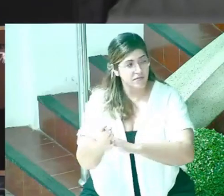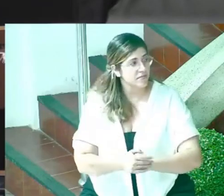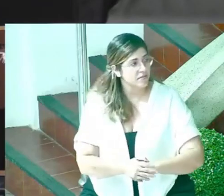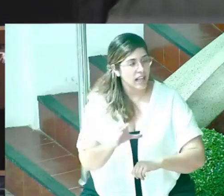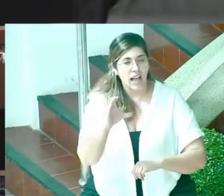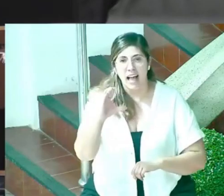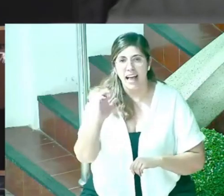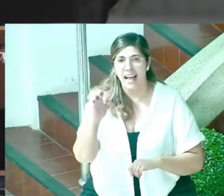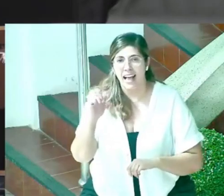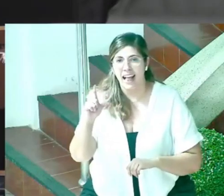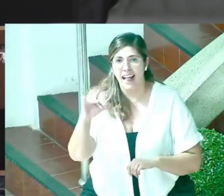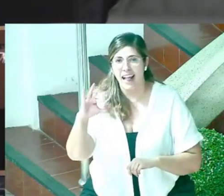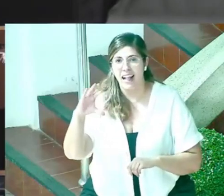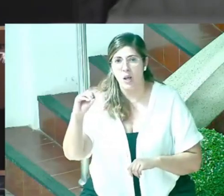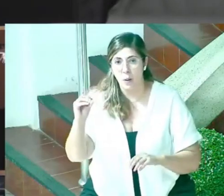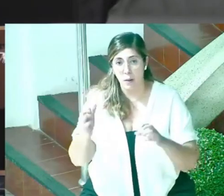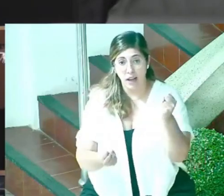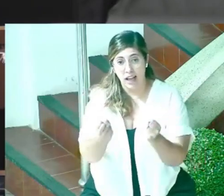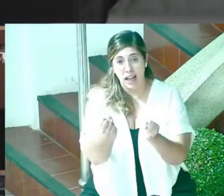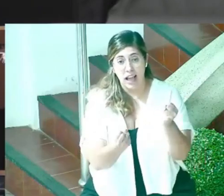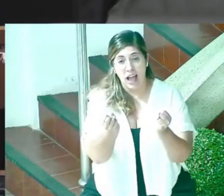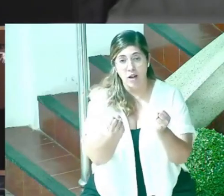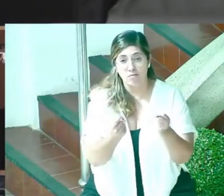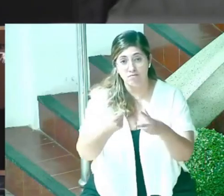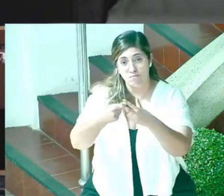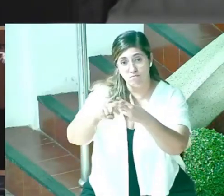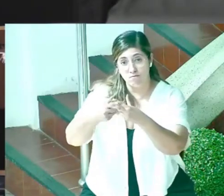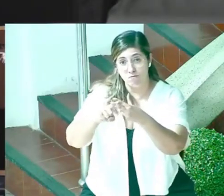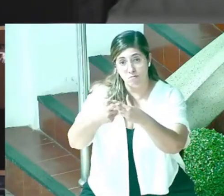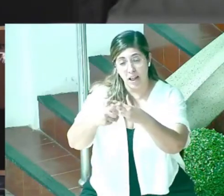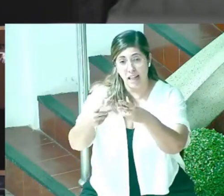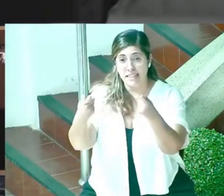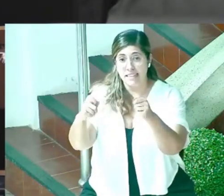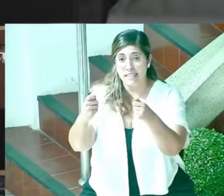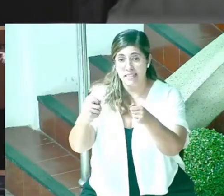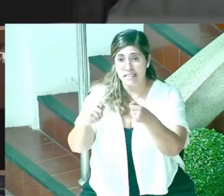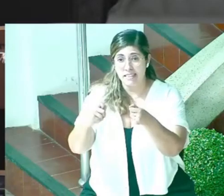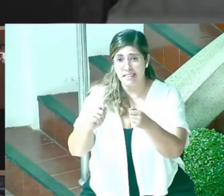Porque Ele vai liberar perdão se primeiro nós perdoarmos o outro.